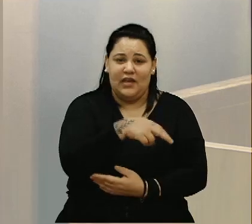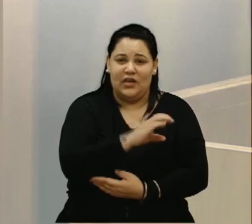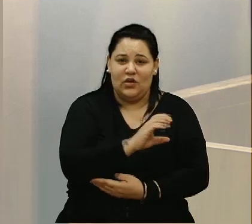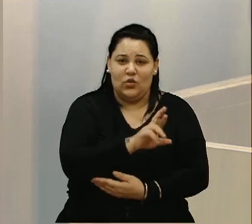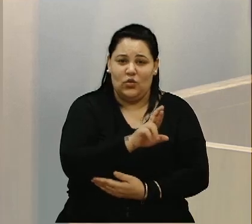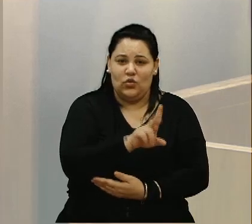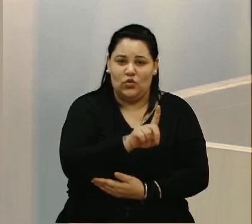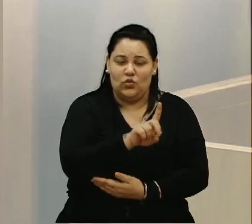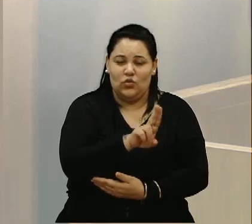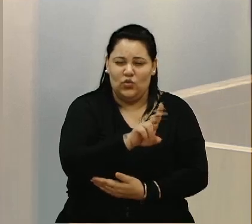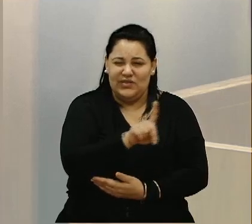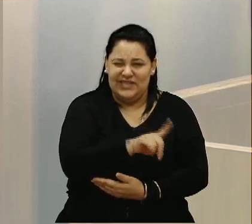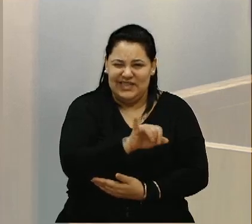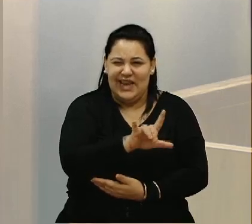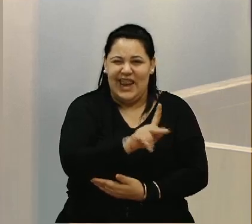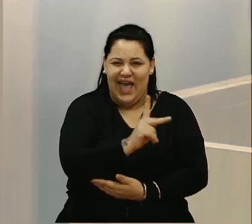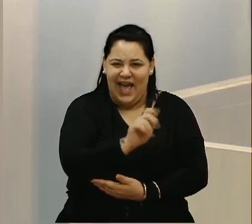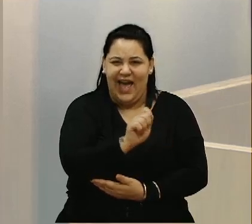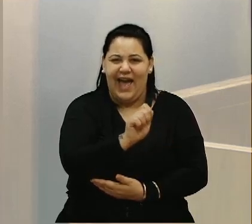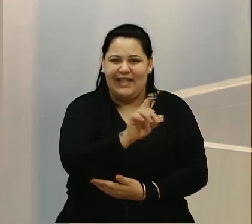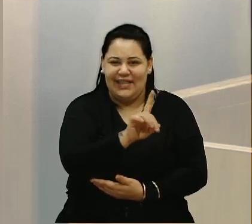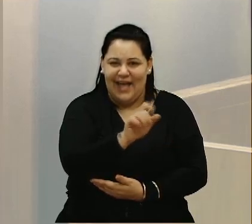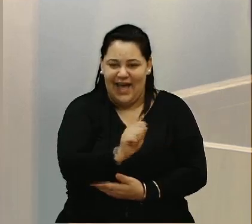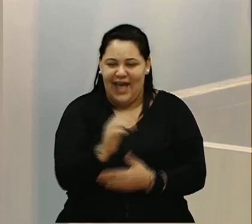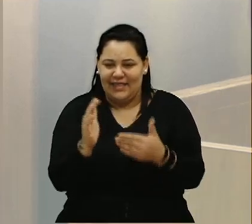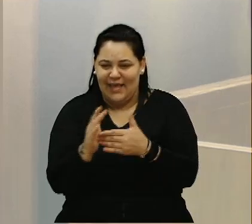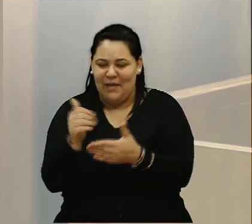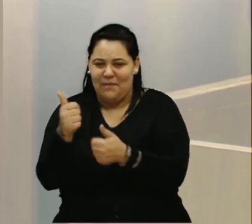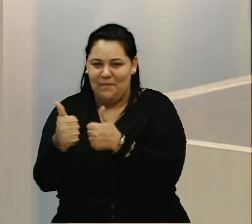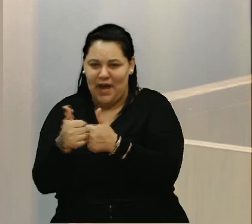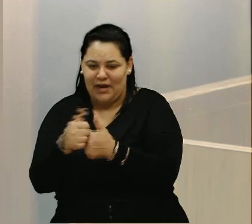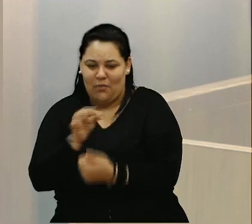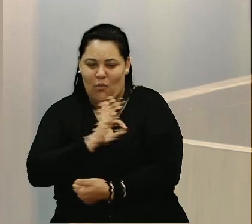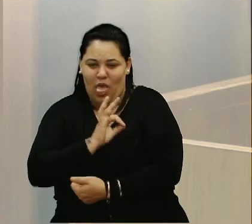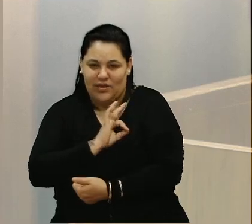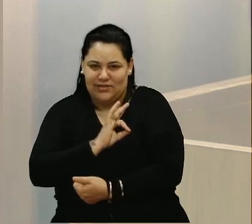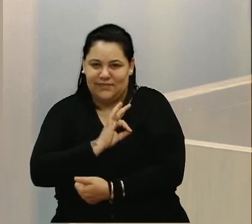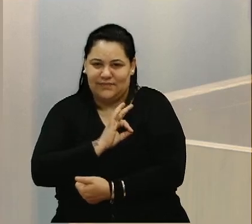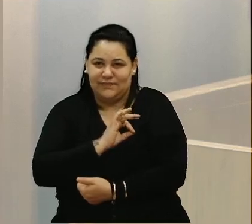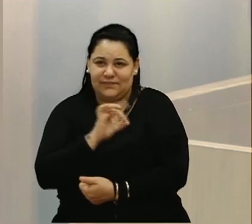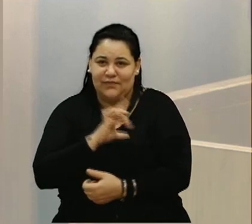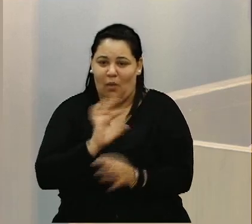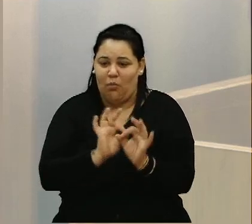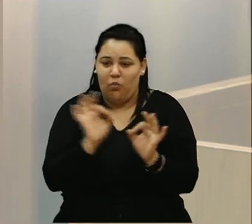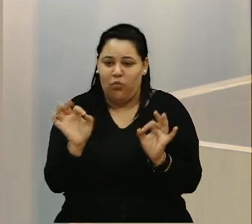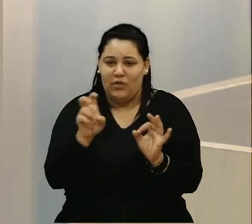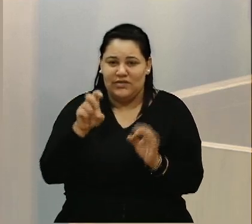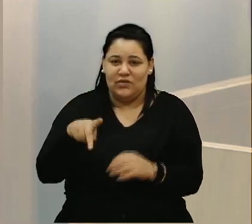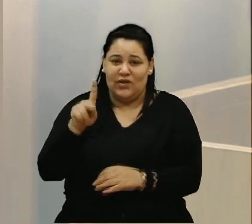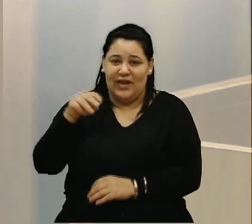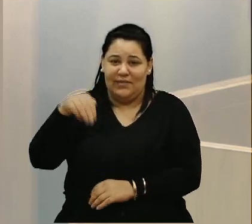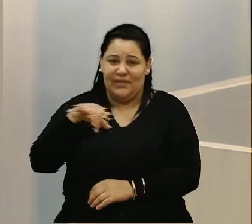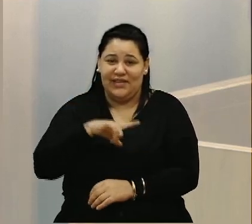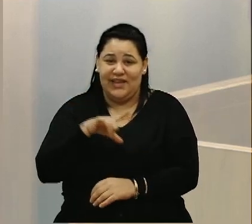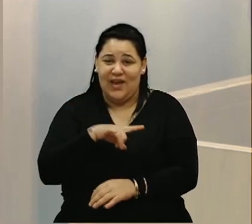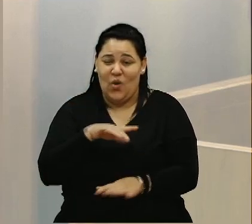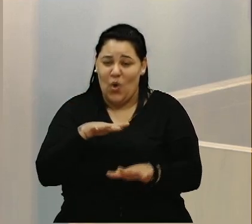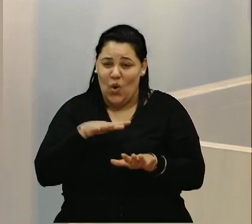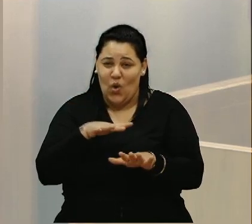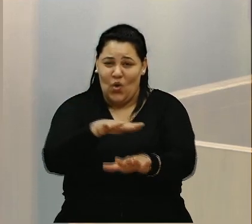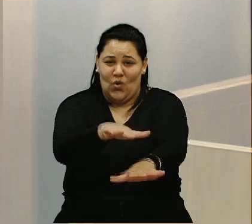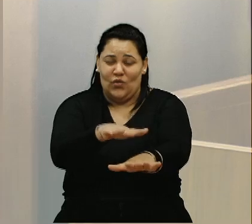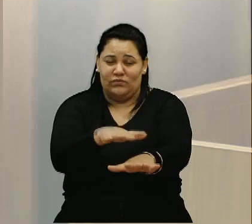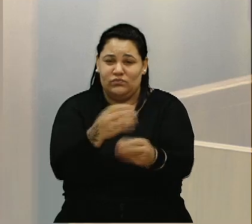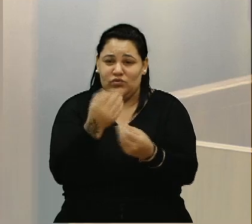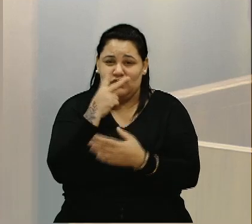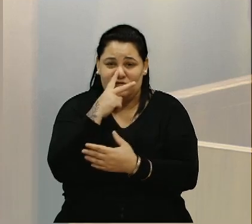Polícia Rodoviária aí, com uma extensão de 5 km, aonde deu um transtorno muito forte, um transtorno